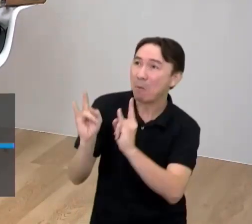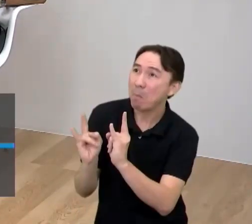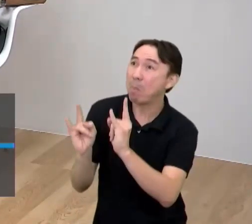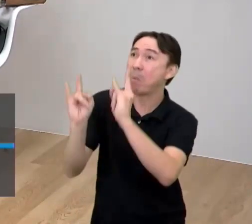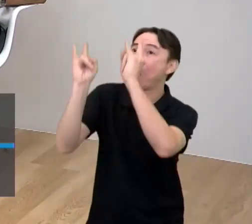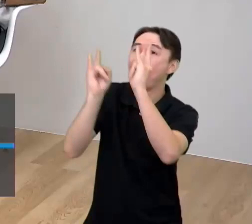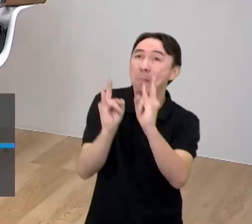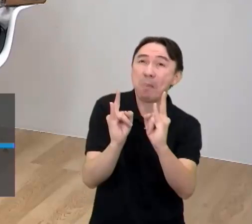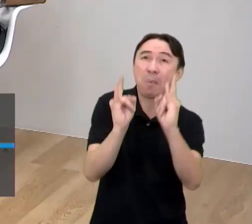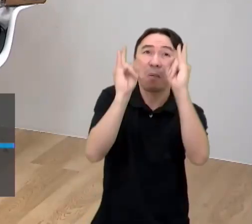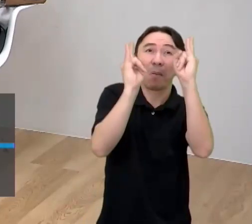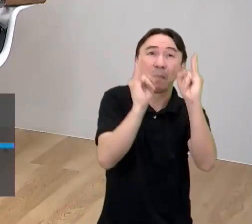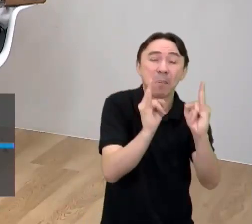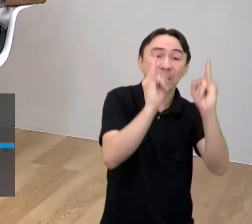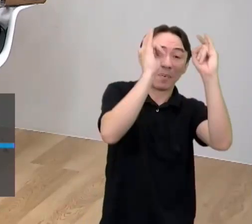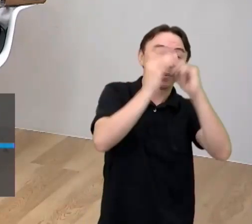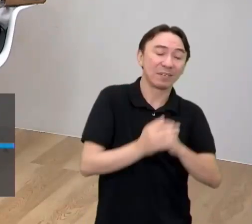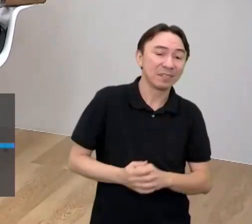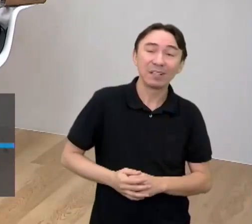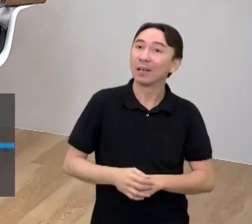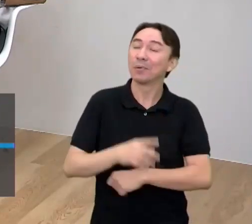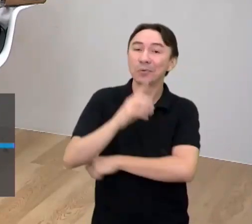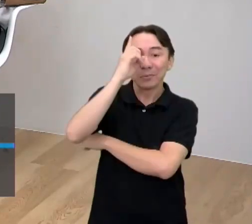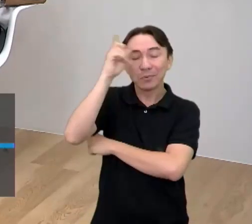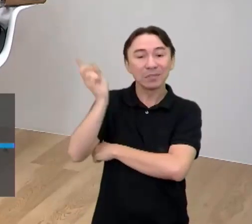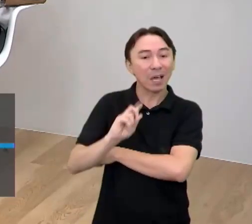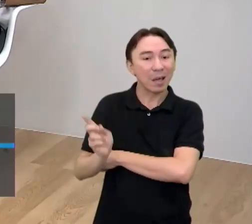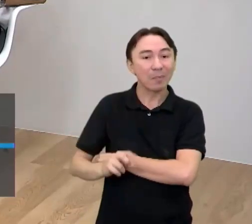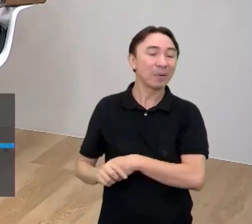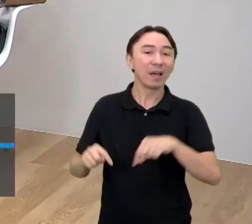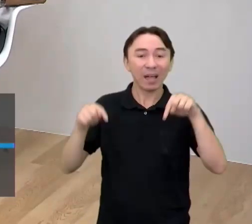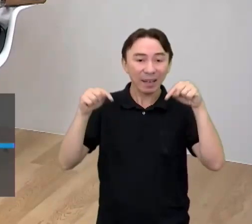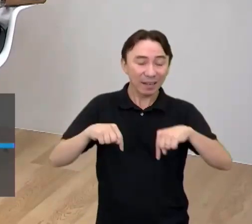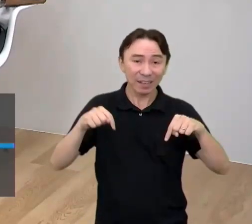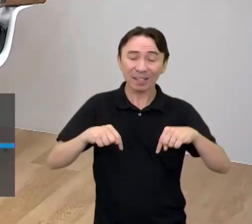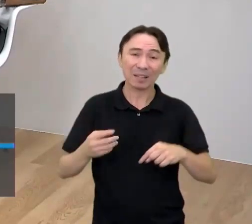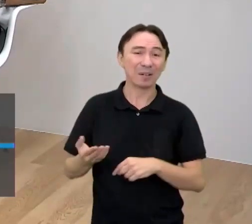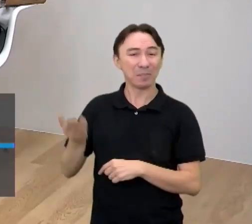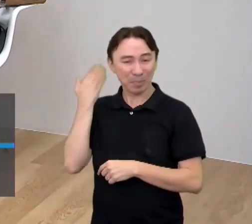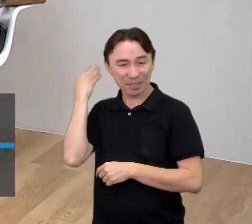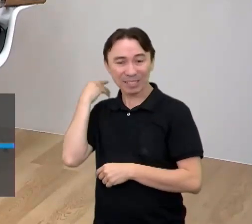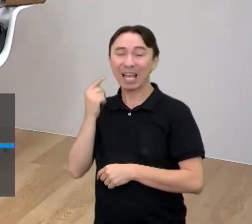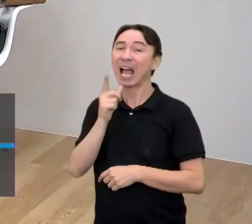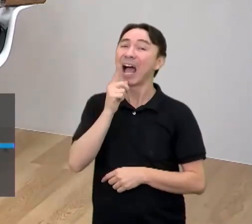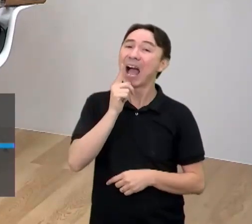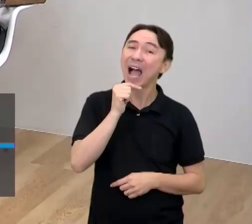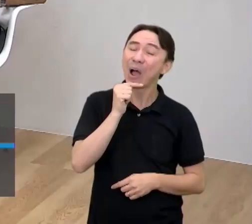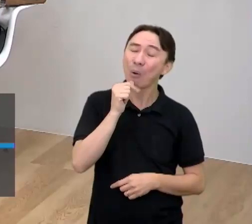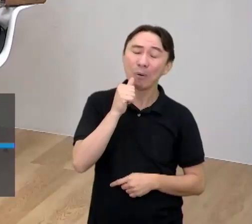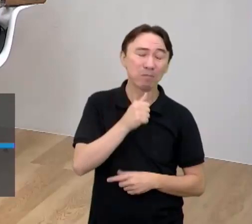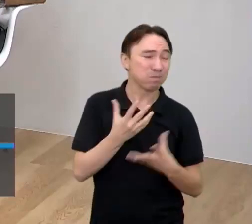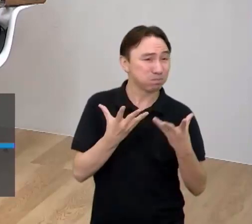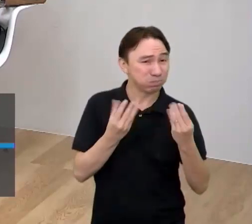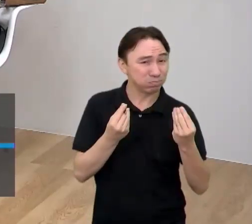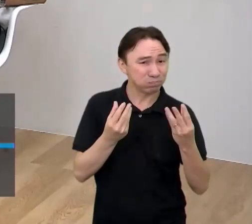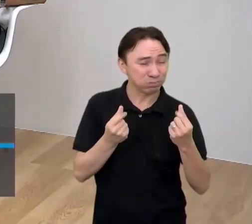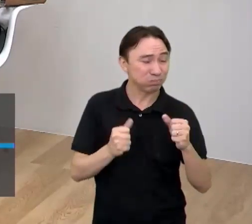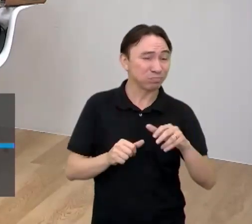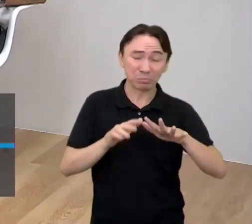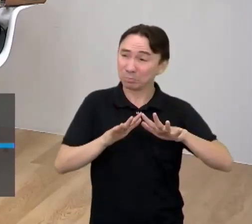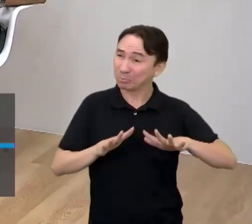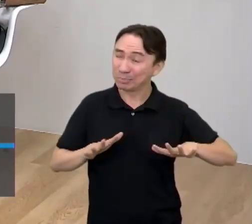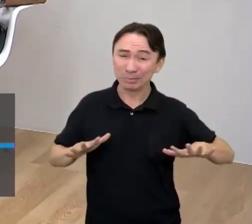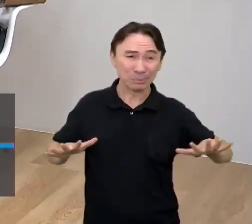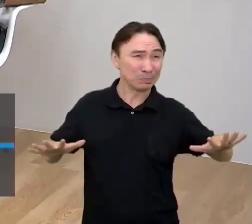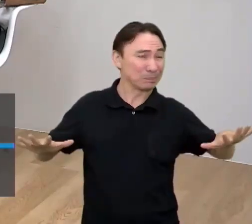um escoadouro gigantesco de águas. Era quase que pantanoso isso. Tanto que São Paulo é uma